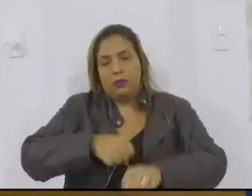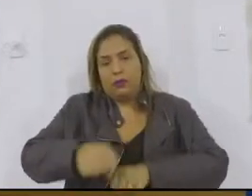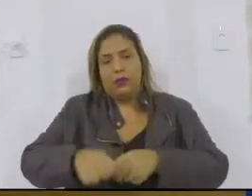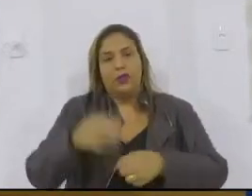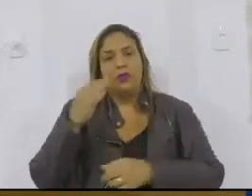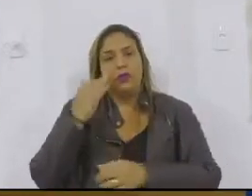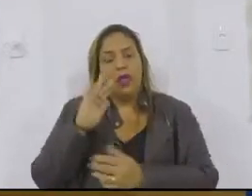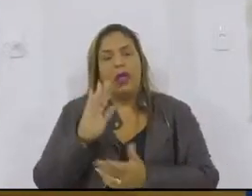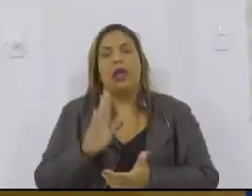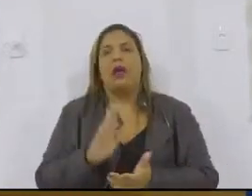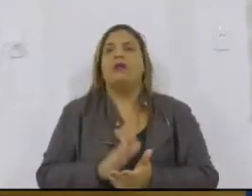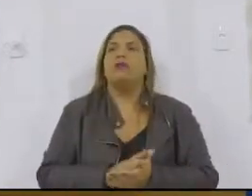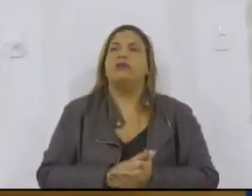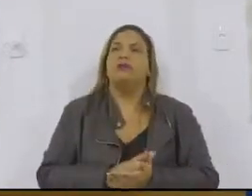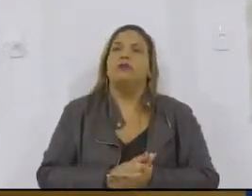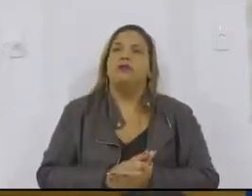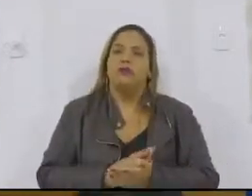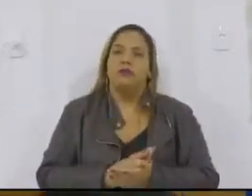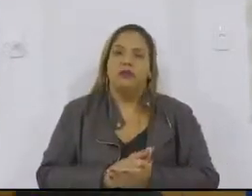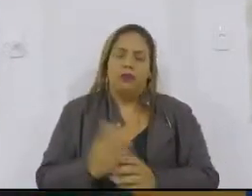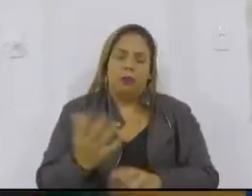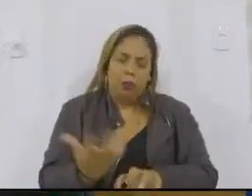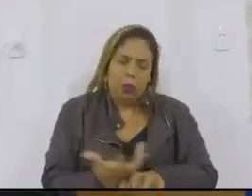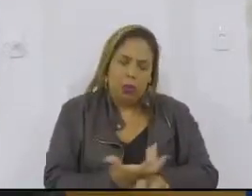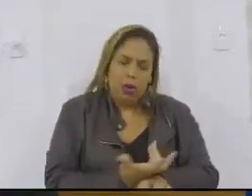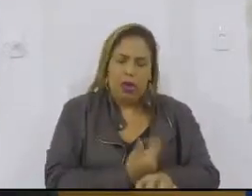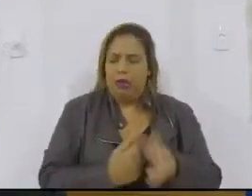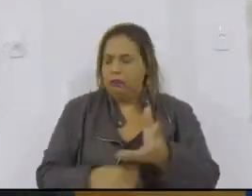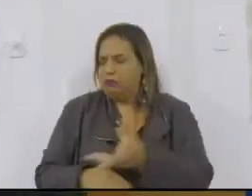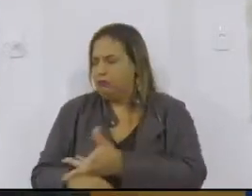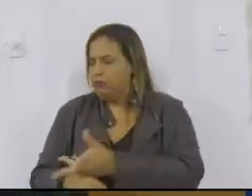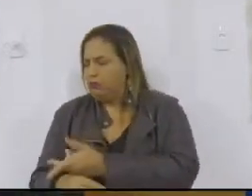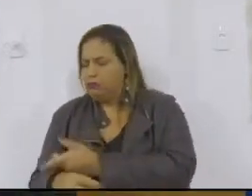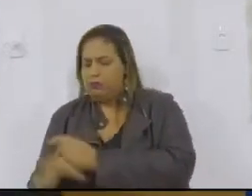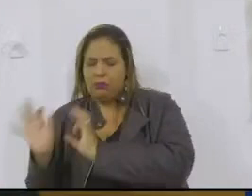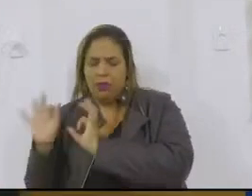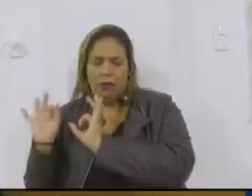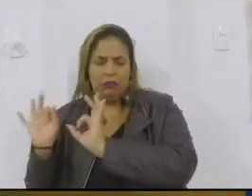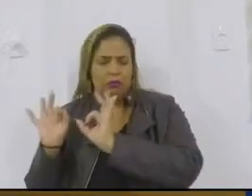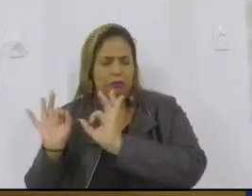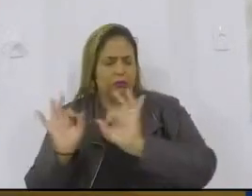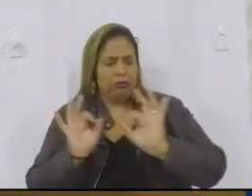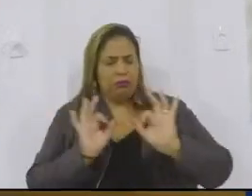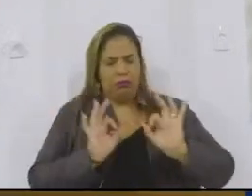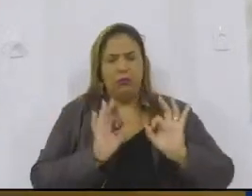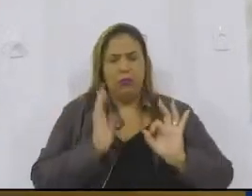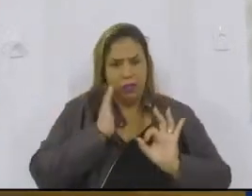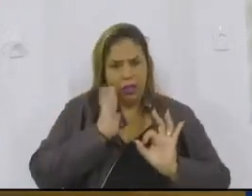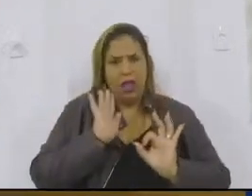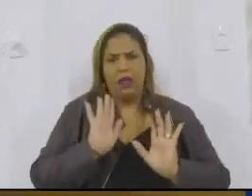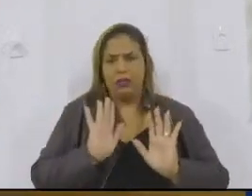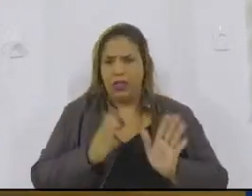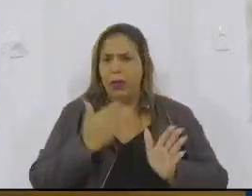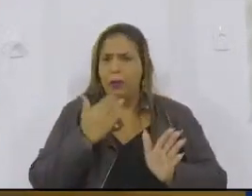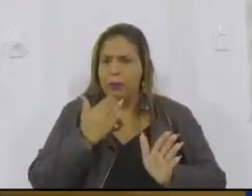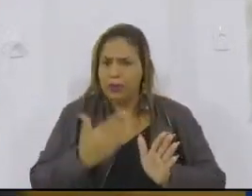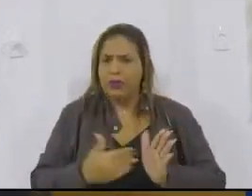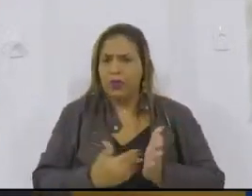Entendo que será feita uma revitalização ali, até já fizemos pedido no início do